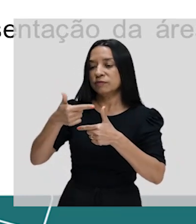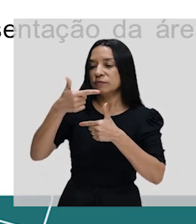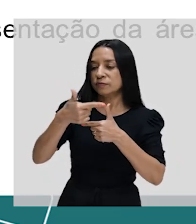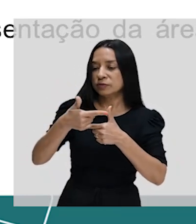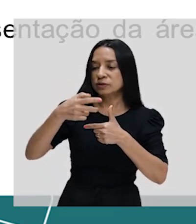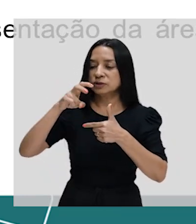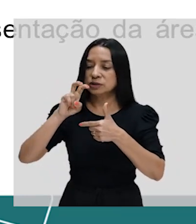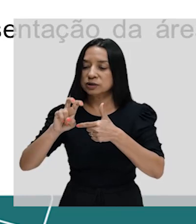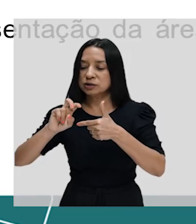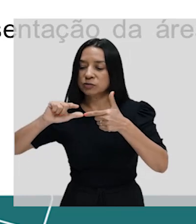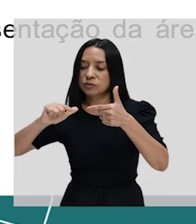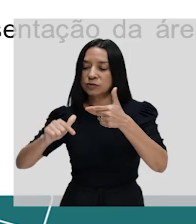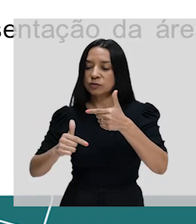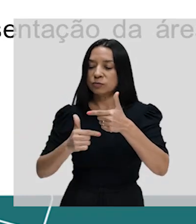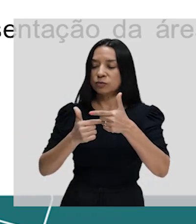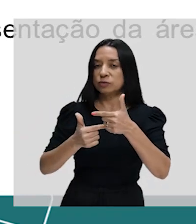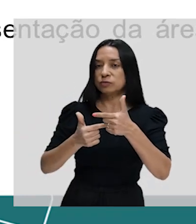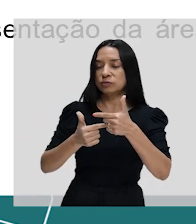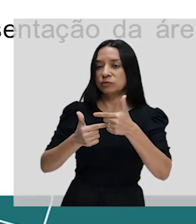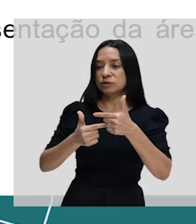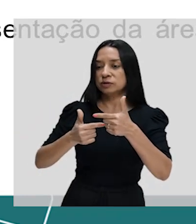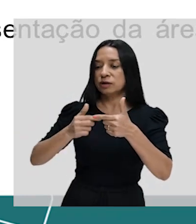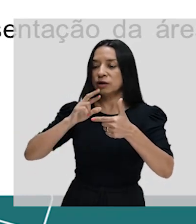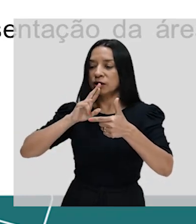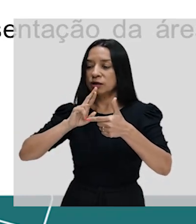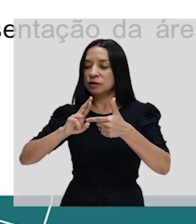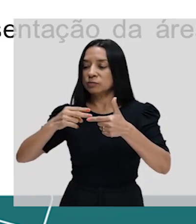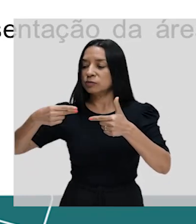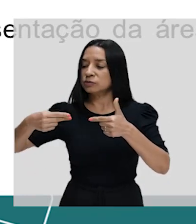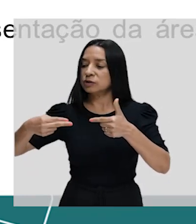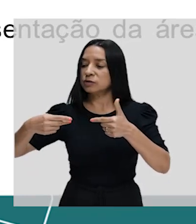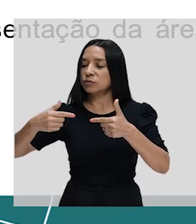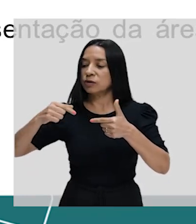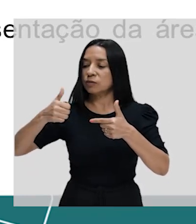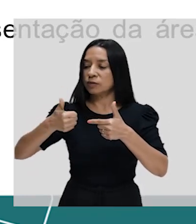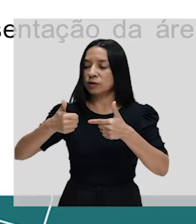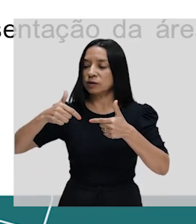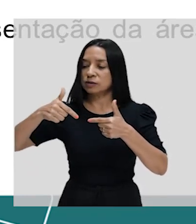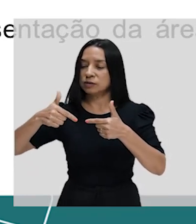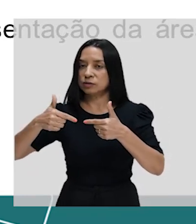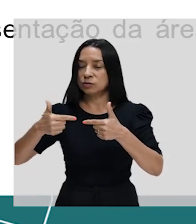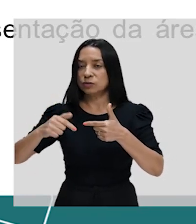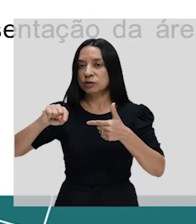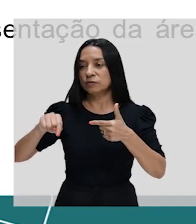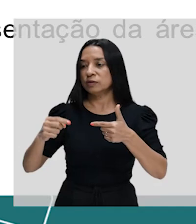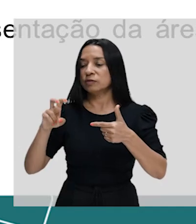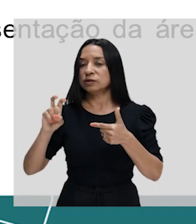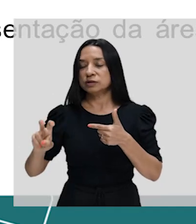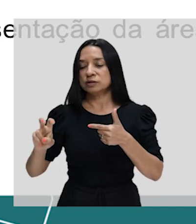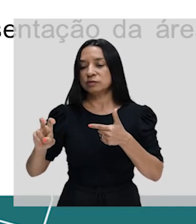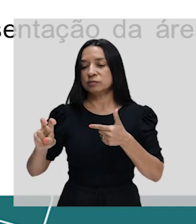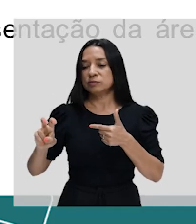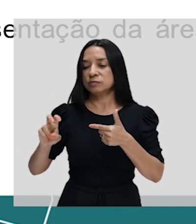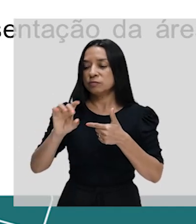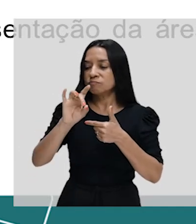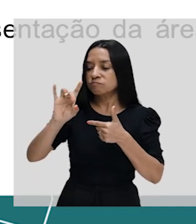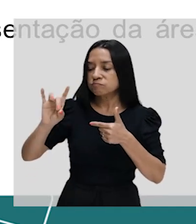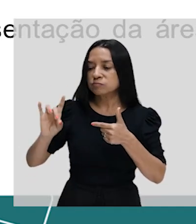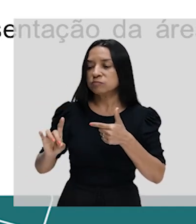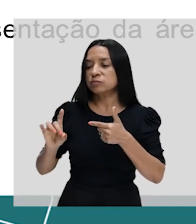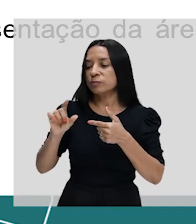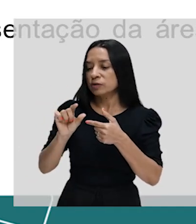por 2, o resultado disso dá 12,5. Então, cada pedacinho desse agora corresponde a essa